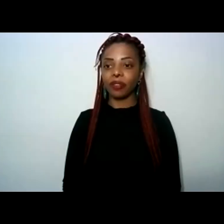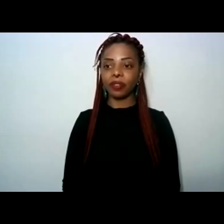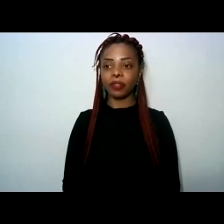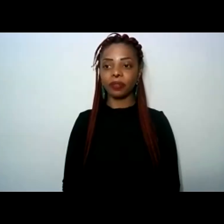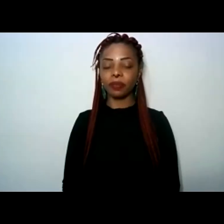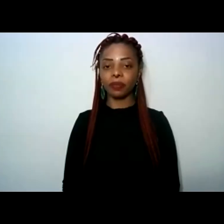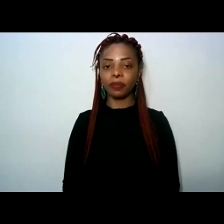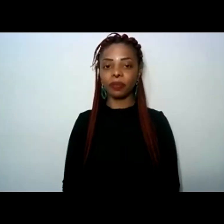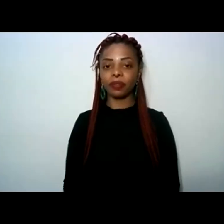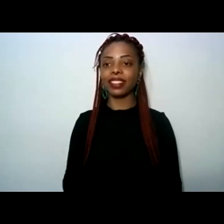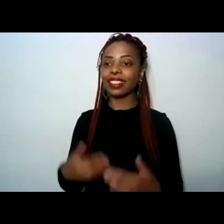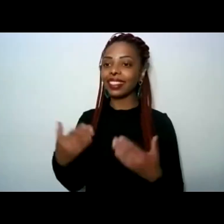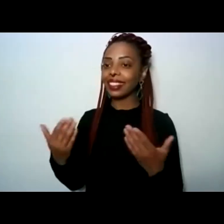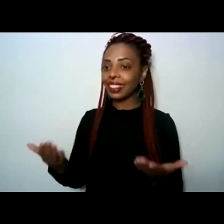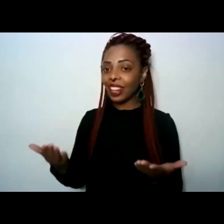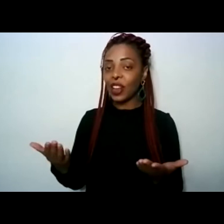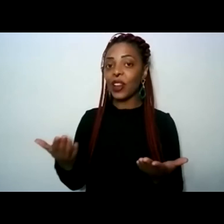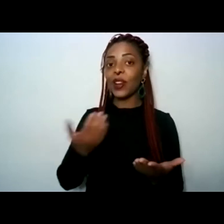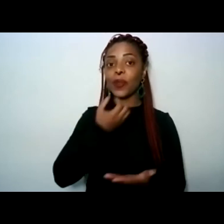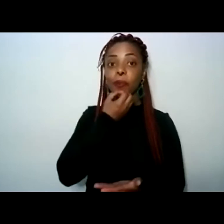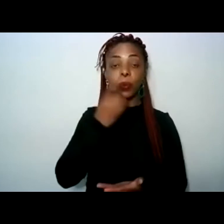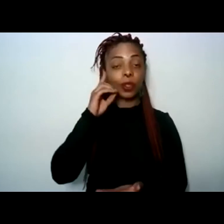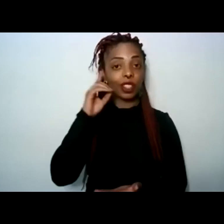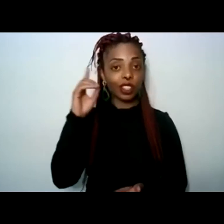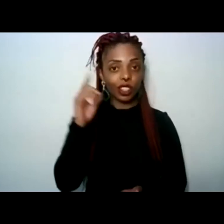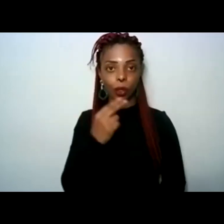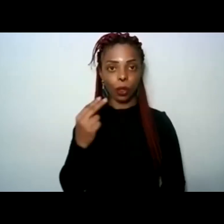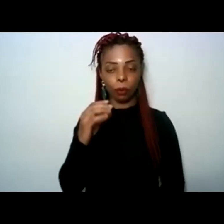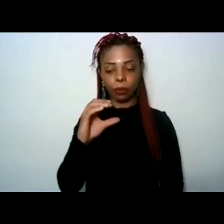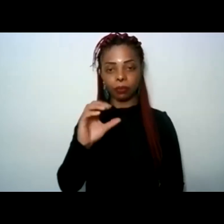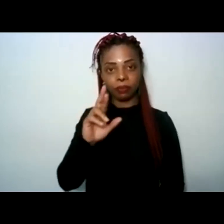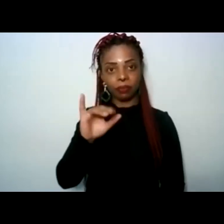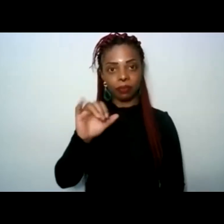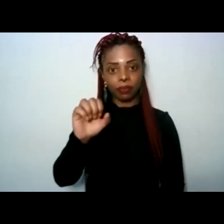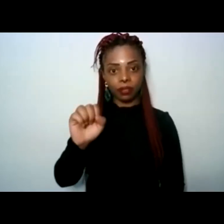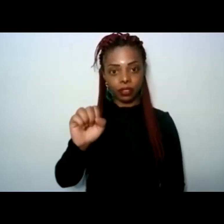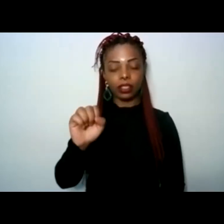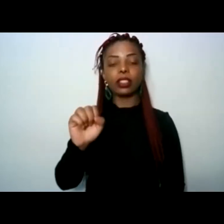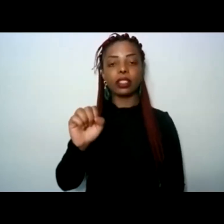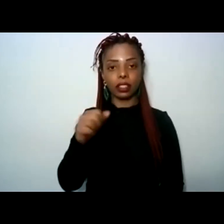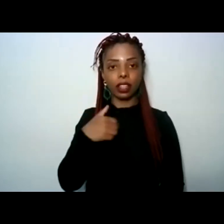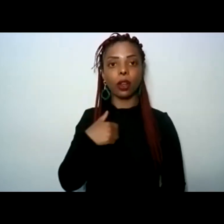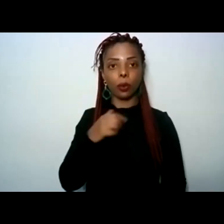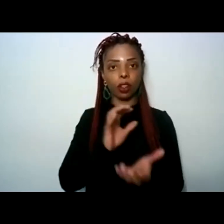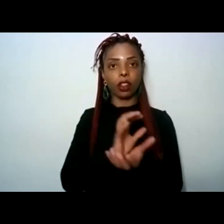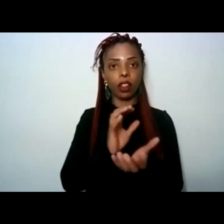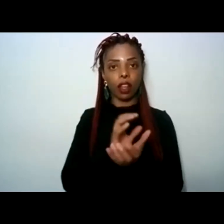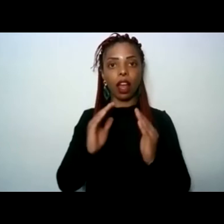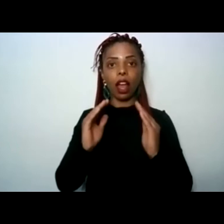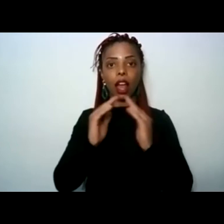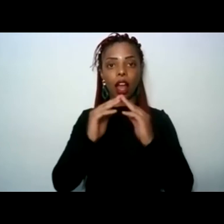Então, quero dar um bom dia. Meu nome é Cris, faço parte da equipe da Casa Museu Emma